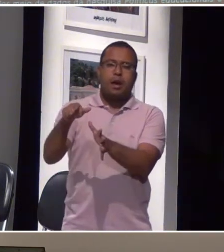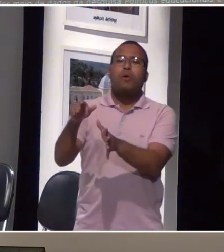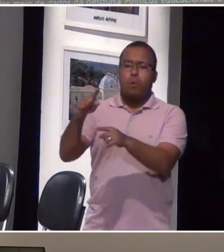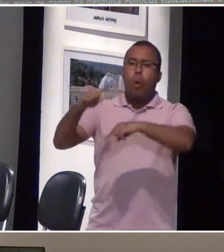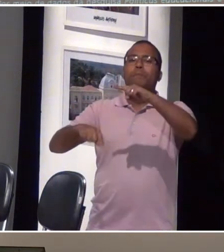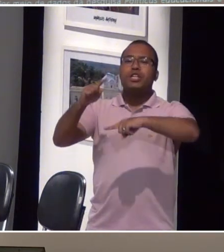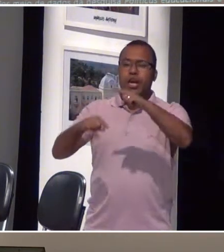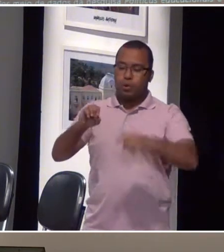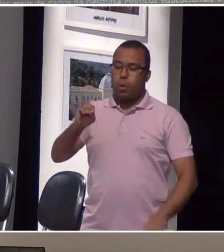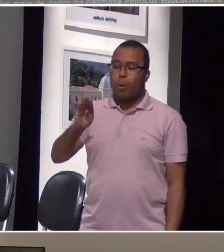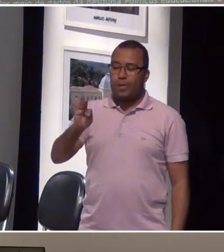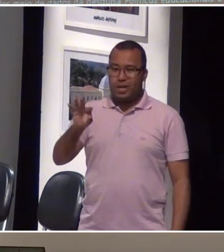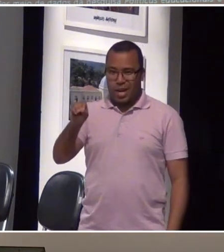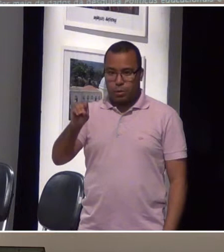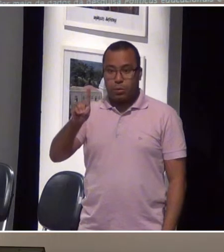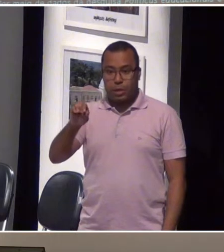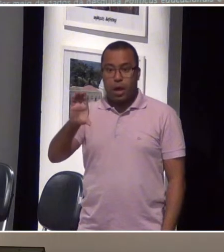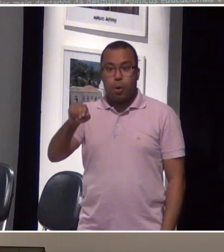consumo